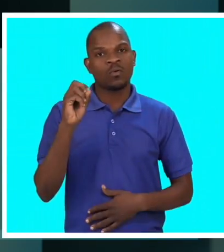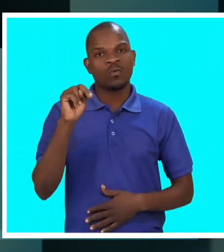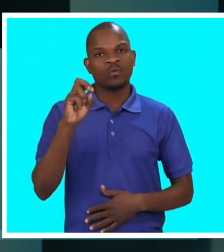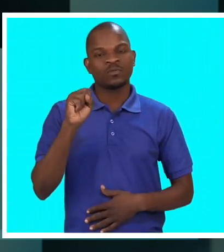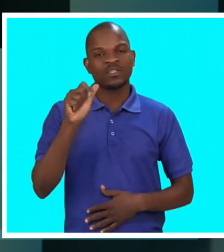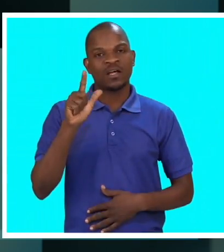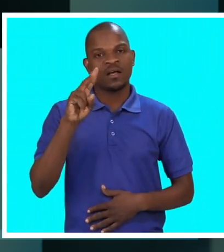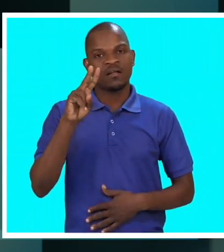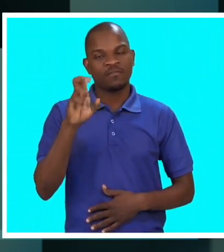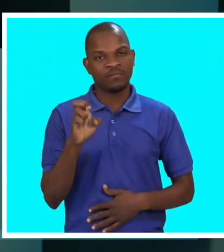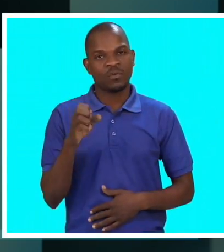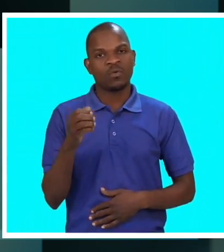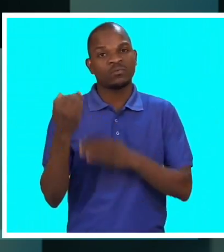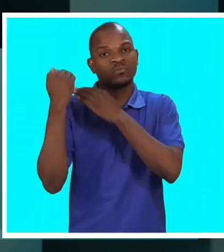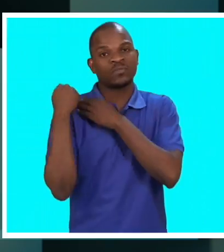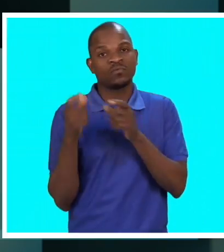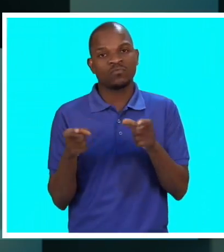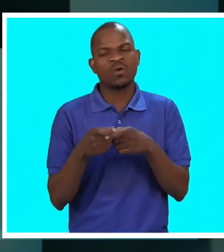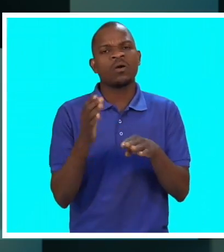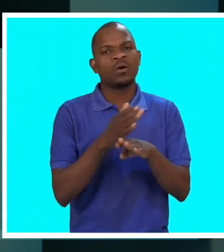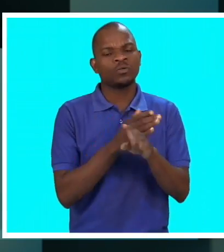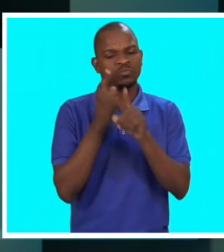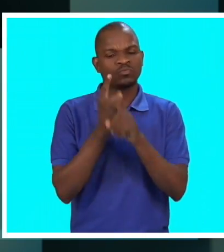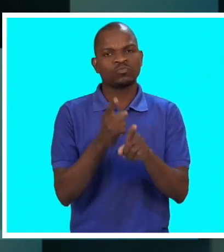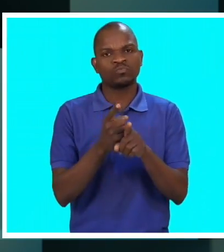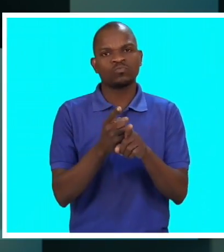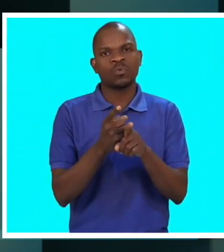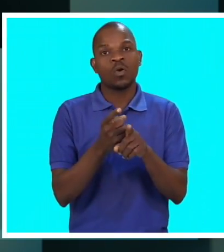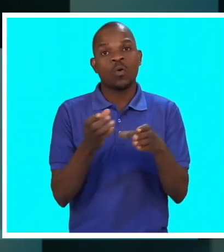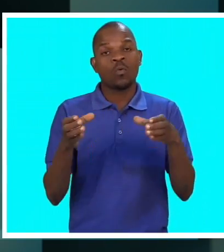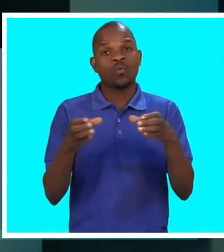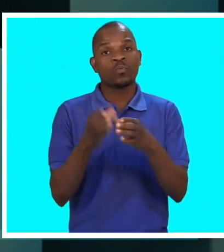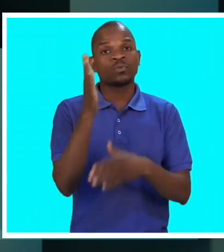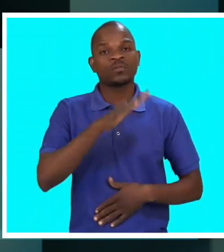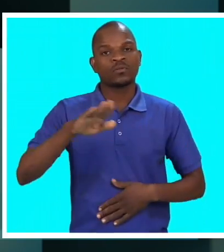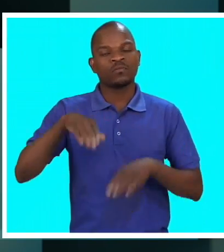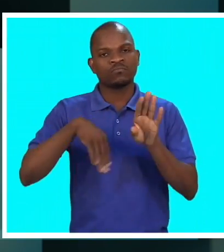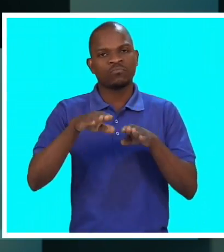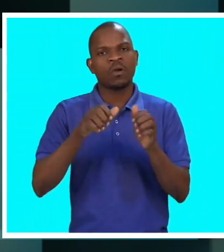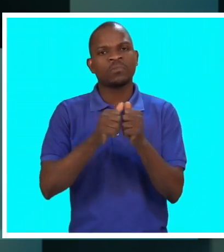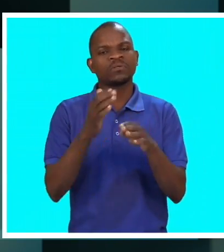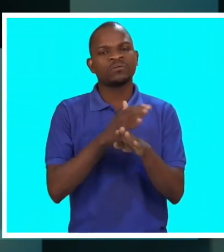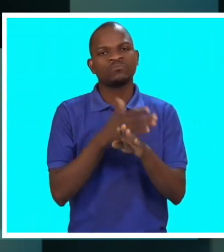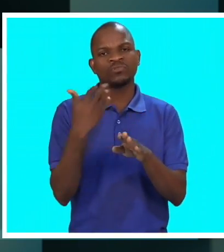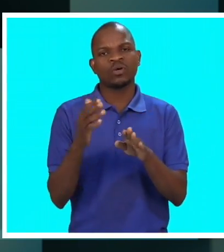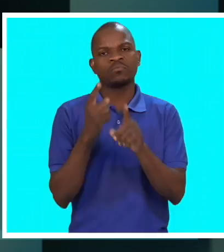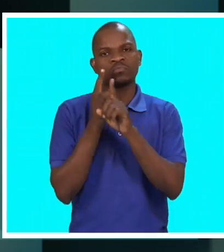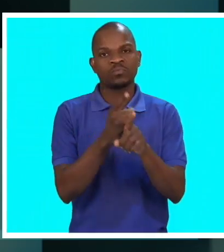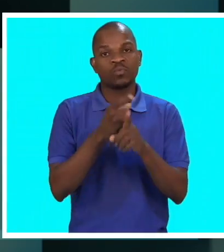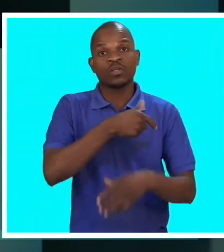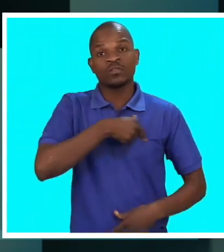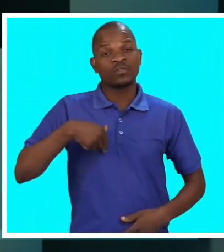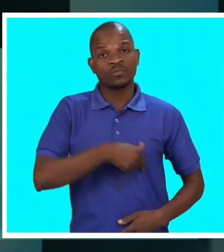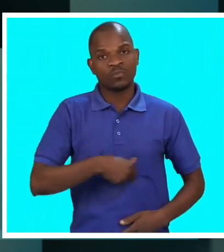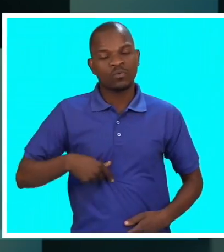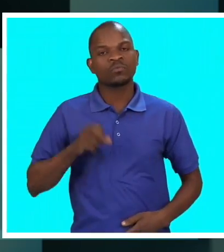patrono da academia foi uma estrela da seleção nacional de futebol atuou em clubes como o Sporting de Portugal